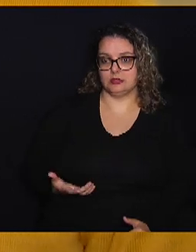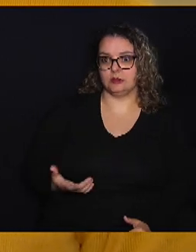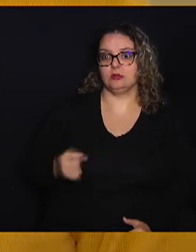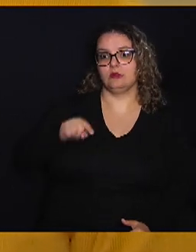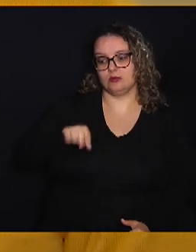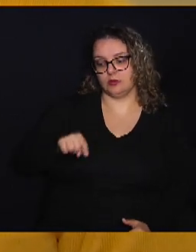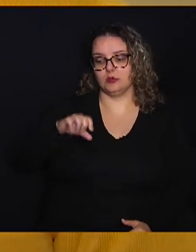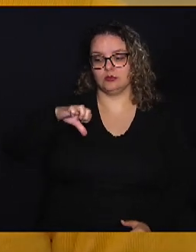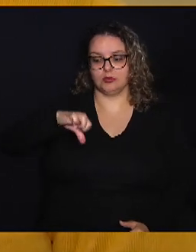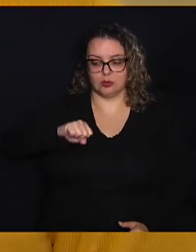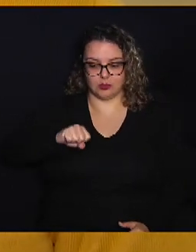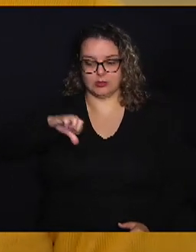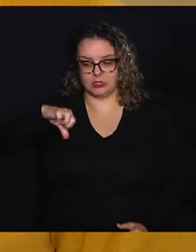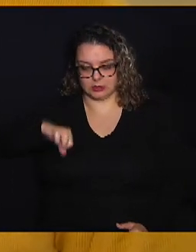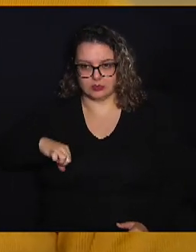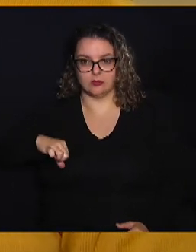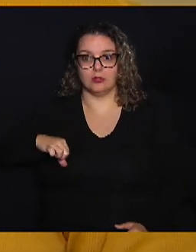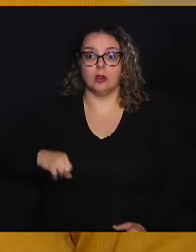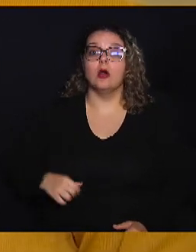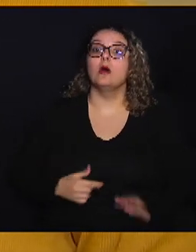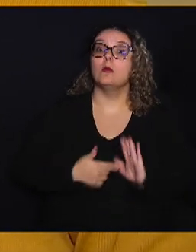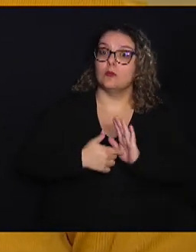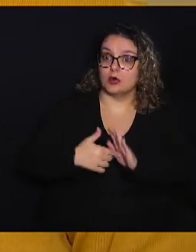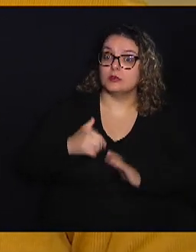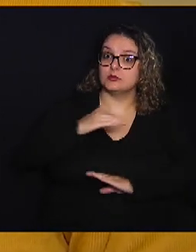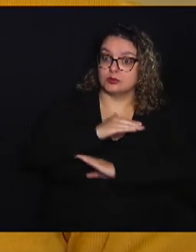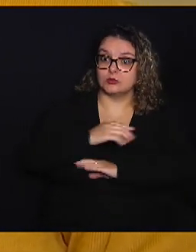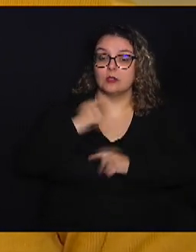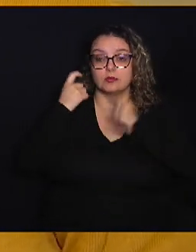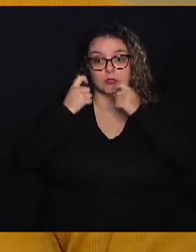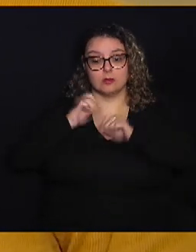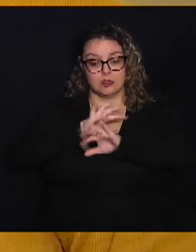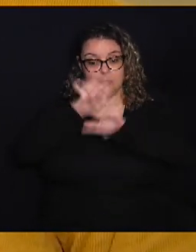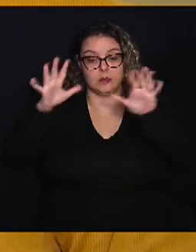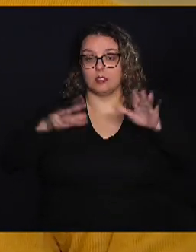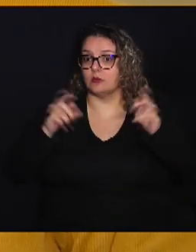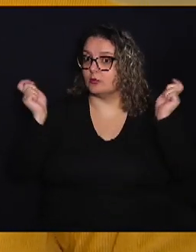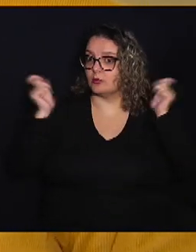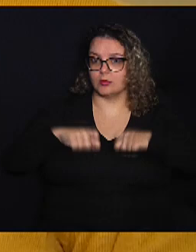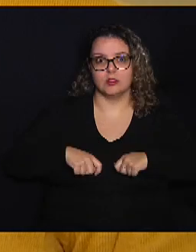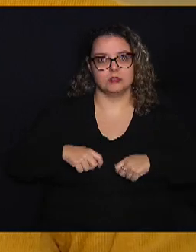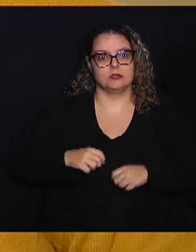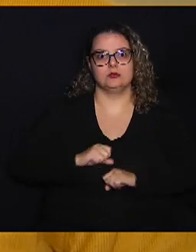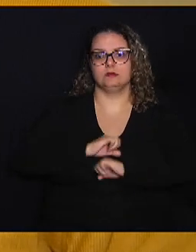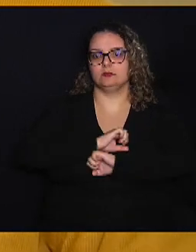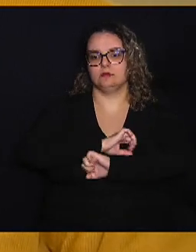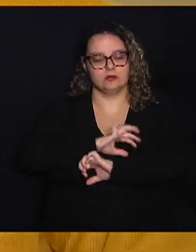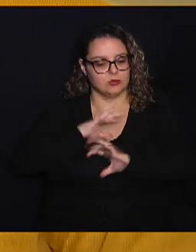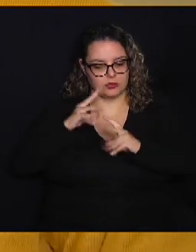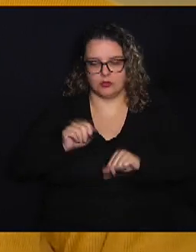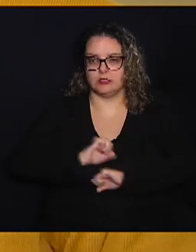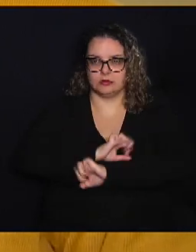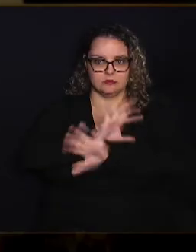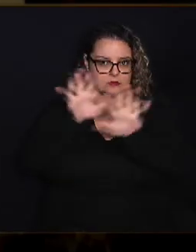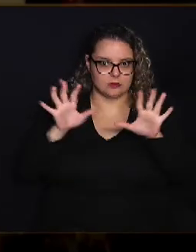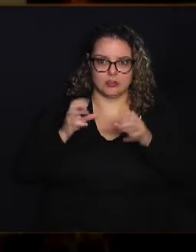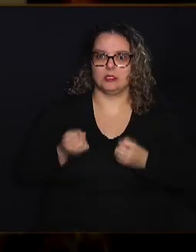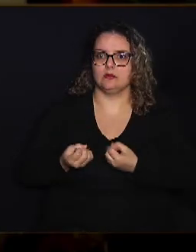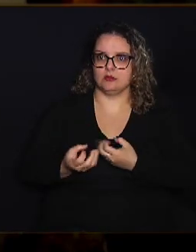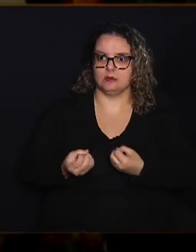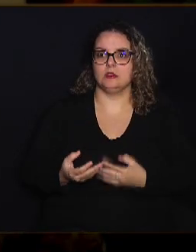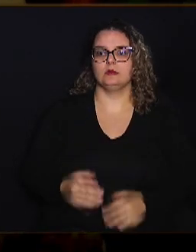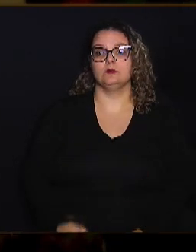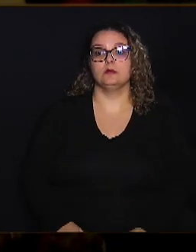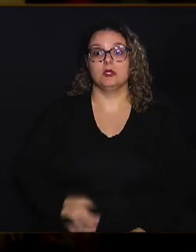99,89% mostra que a casa está preocupada em dar transparência, máxima transparência às informações para toda a população de Campinas. Em